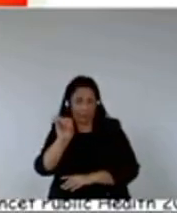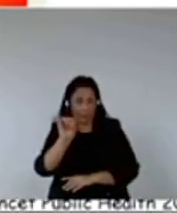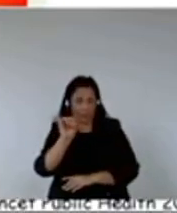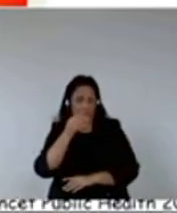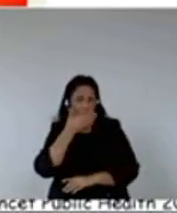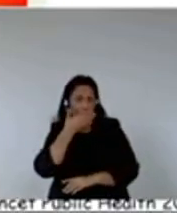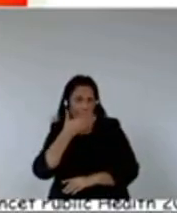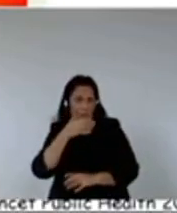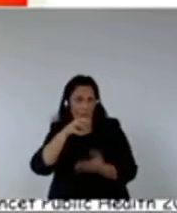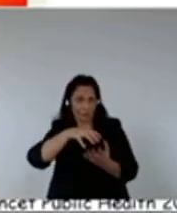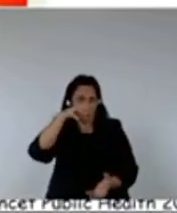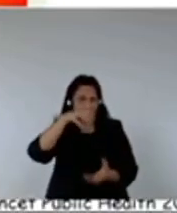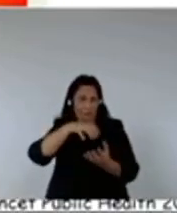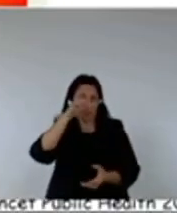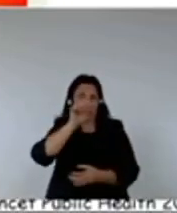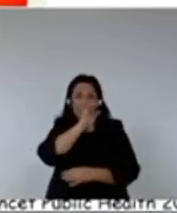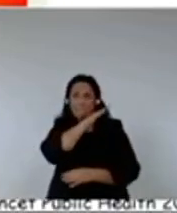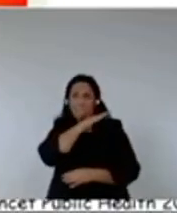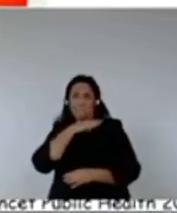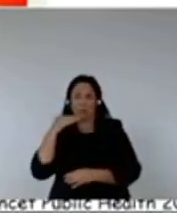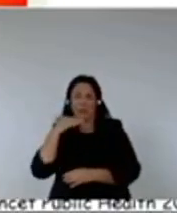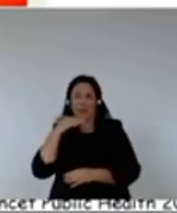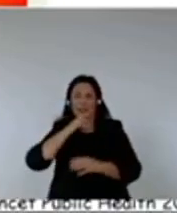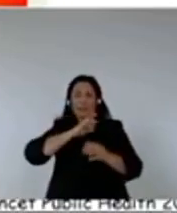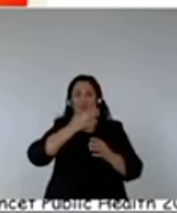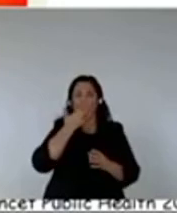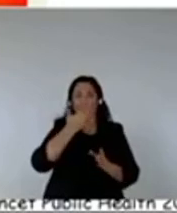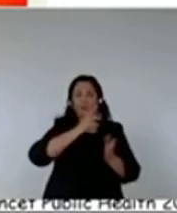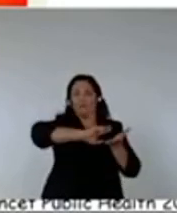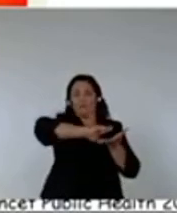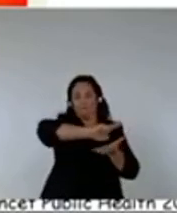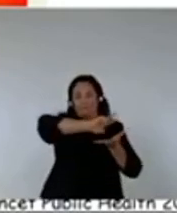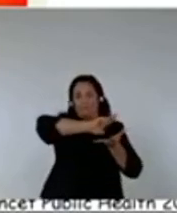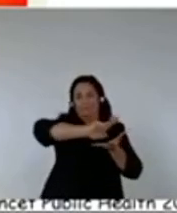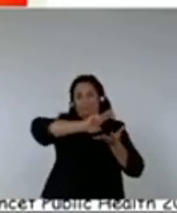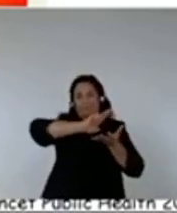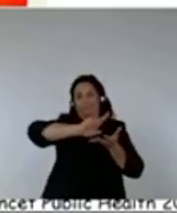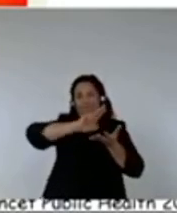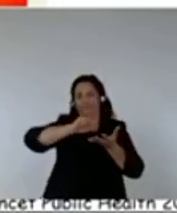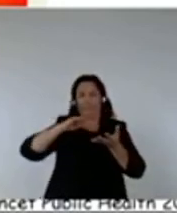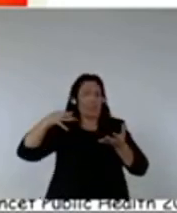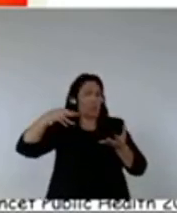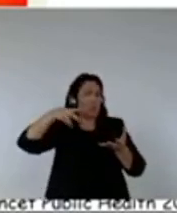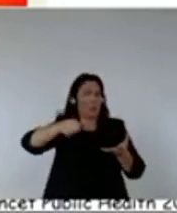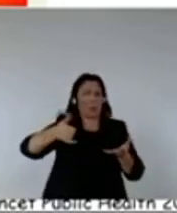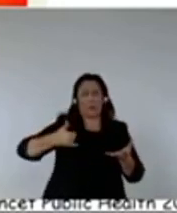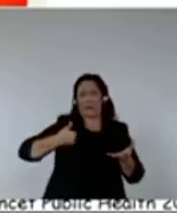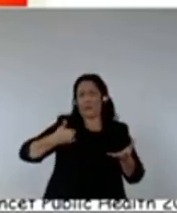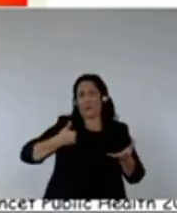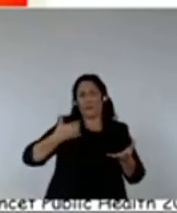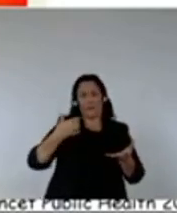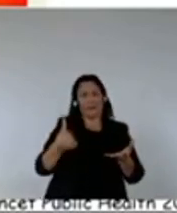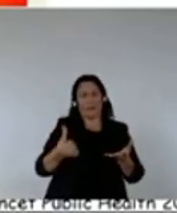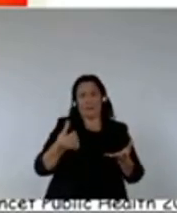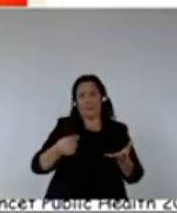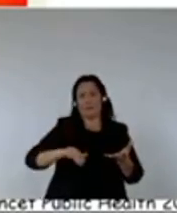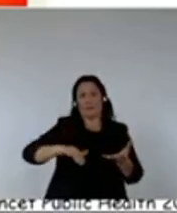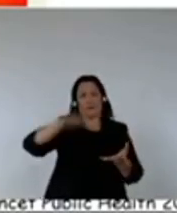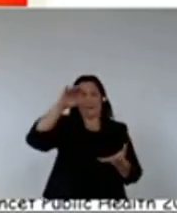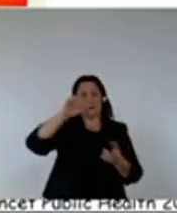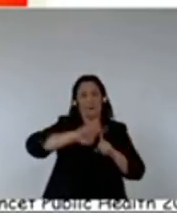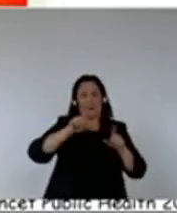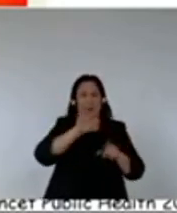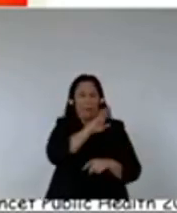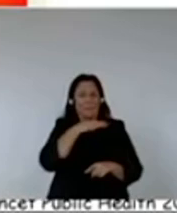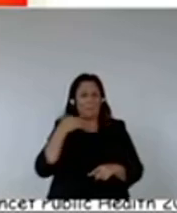nós temos uma mortalidade diferente em cada um deles. Todos têm 60 anos a mais. Mas será que a